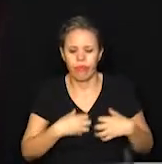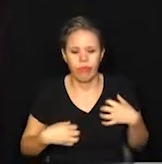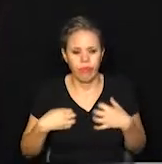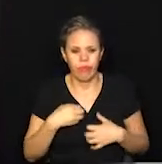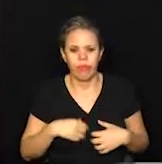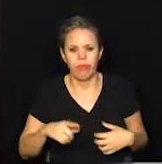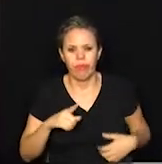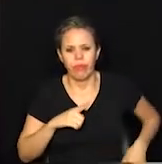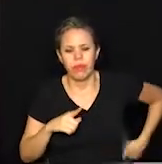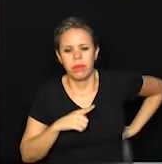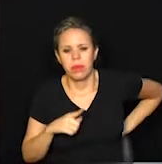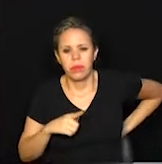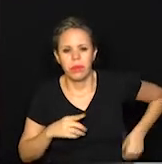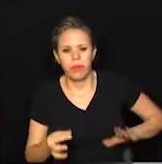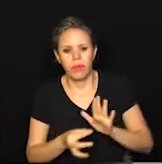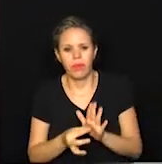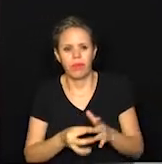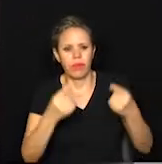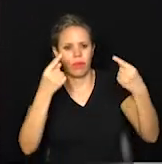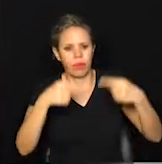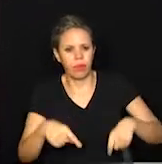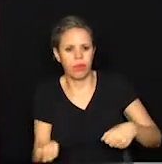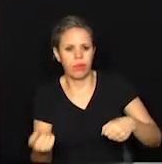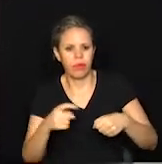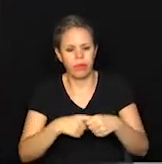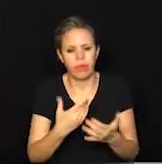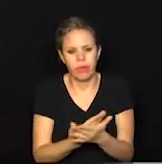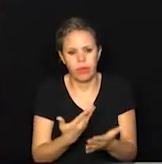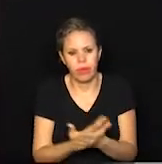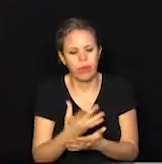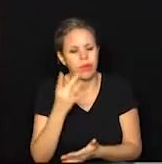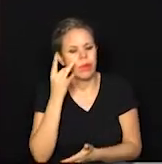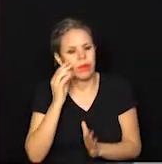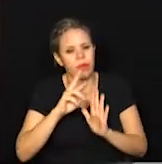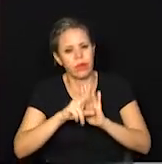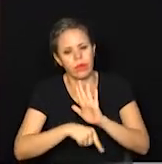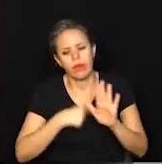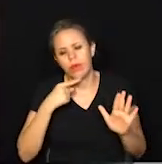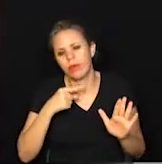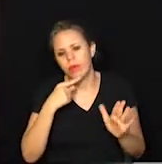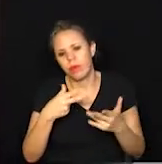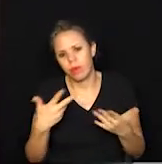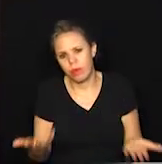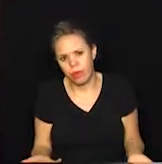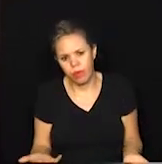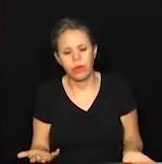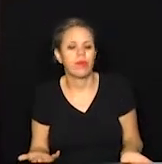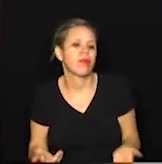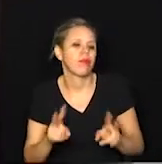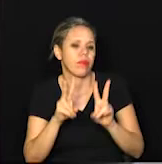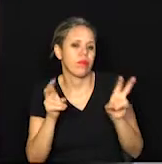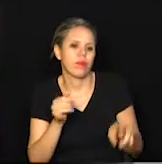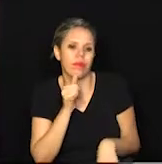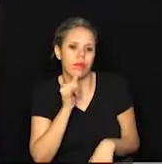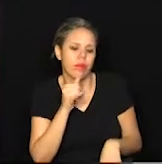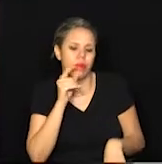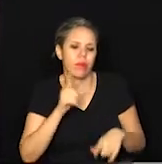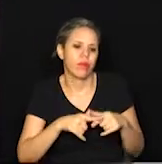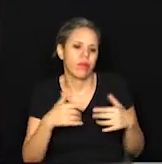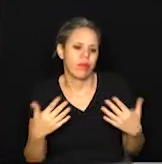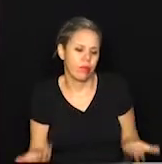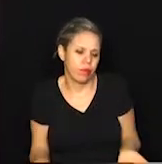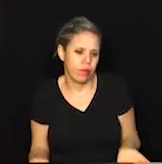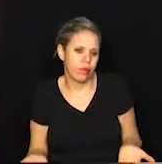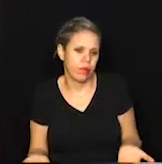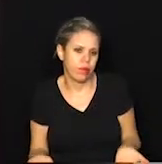aqui manifestado a posição contra o retorno presencial, né? Fizemos uma série de questionamentos sobre o material, né,